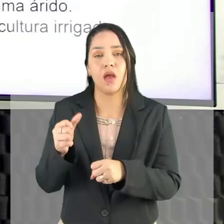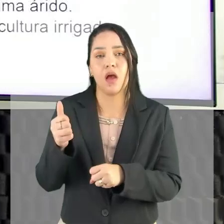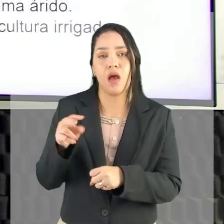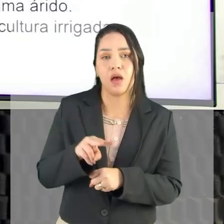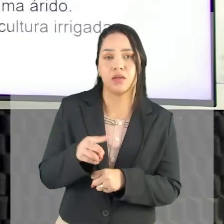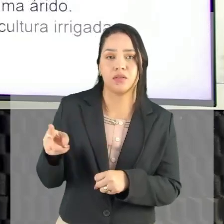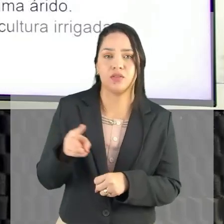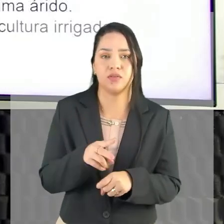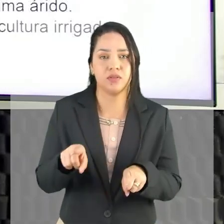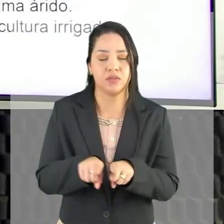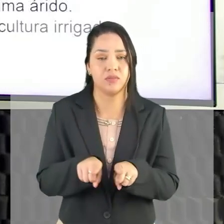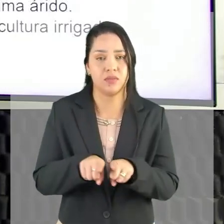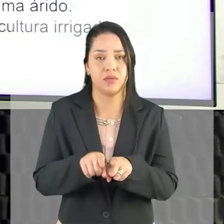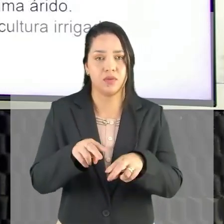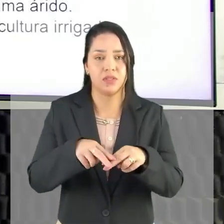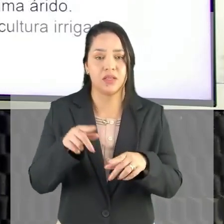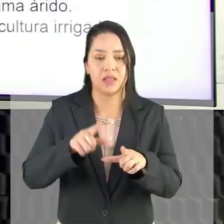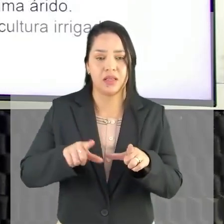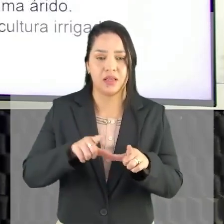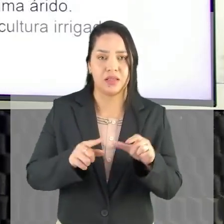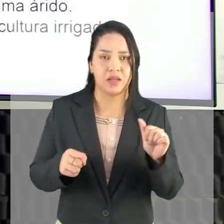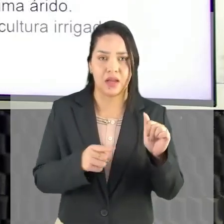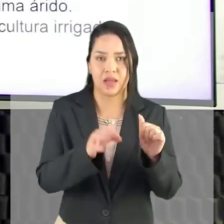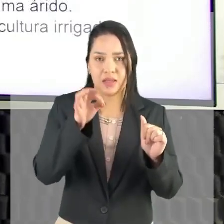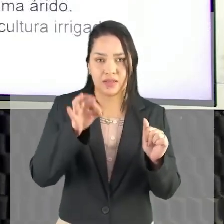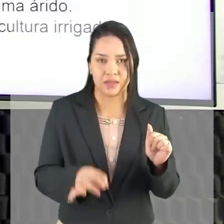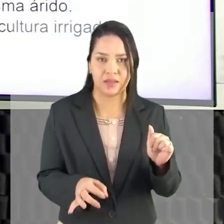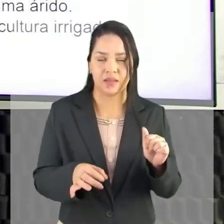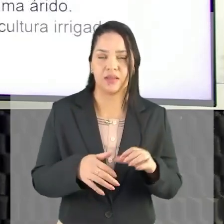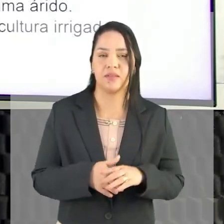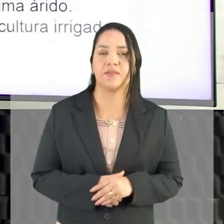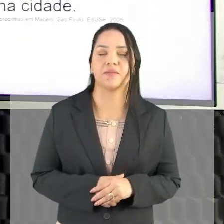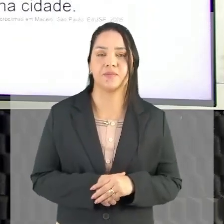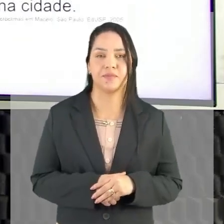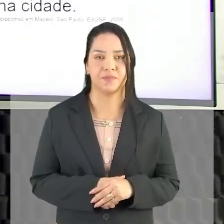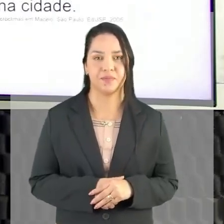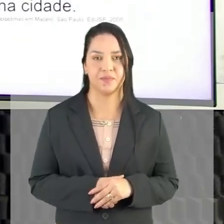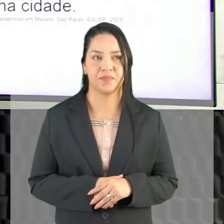alternativas, tá? Então nesse caso, a letra A é a resposta correta, ok?